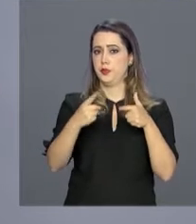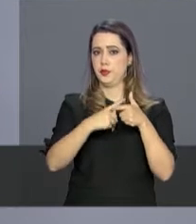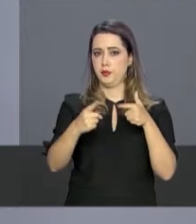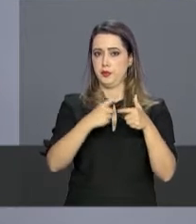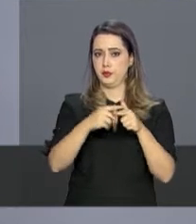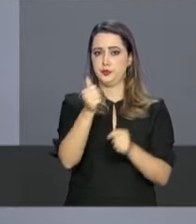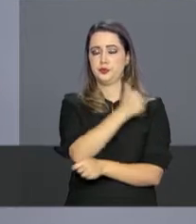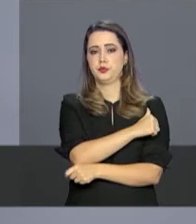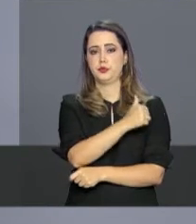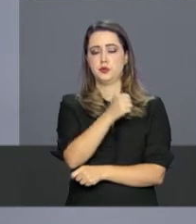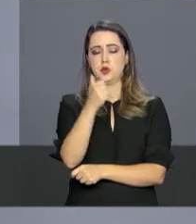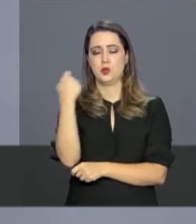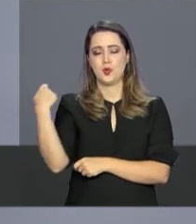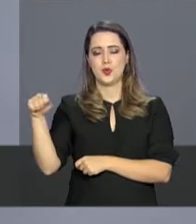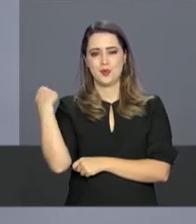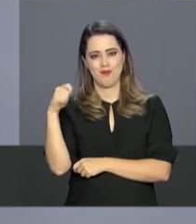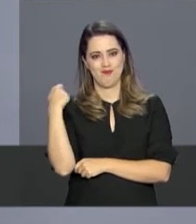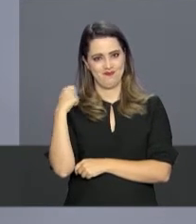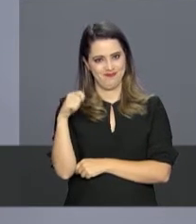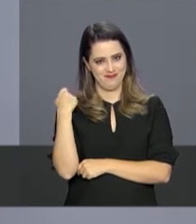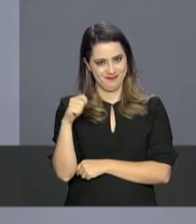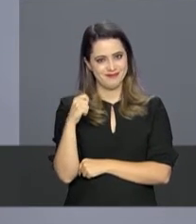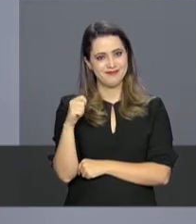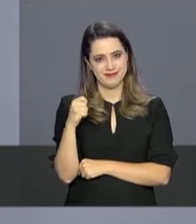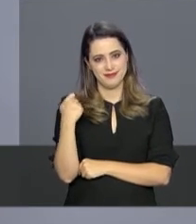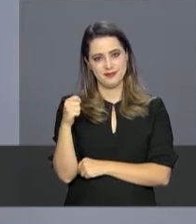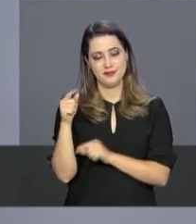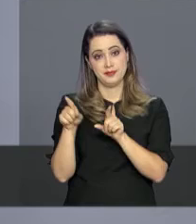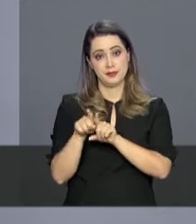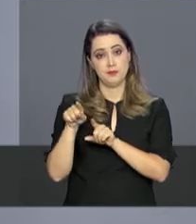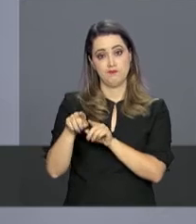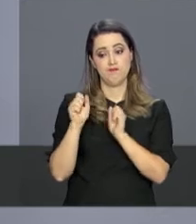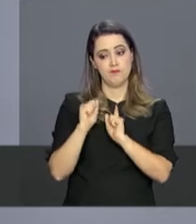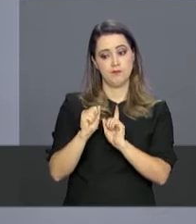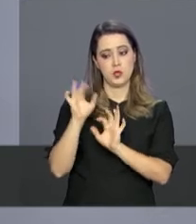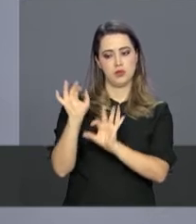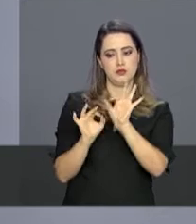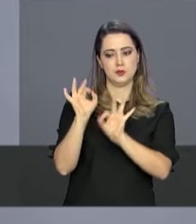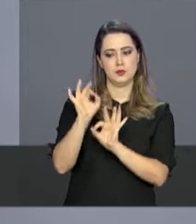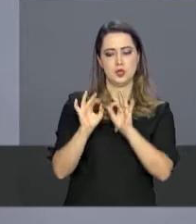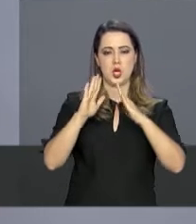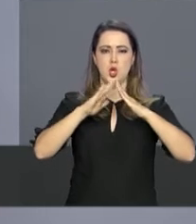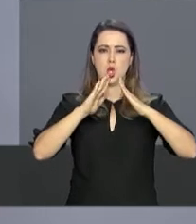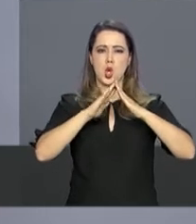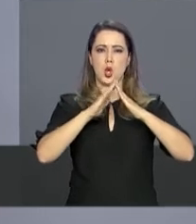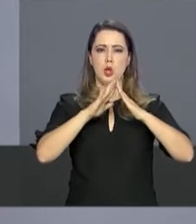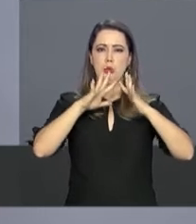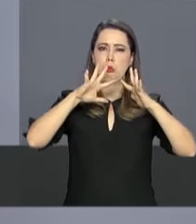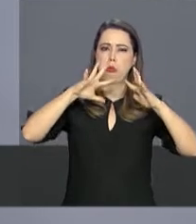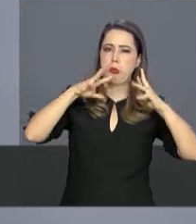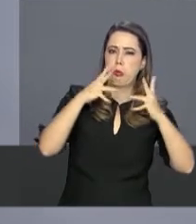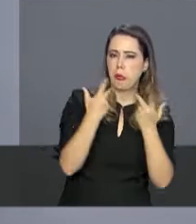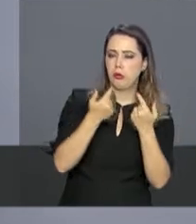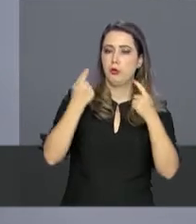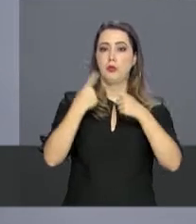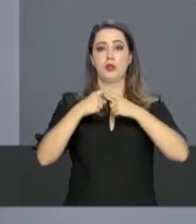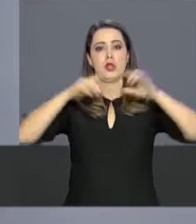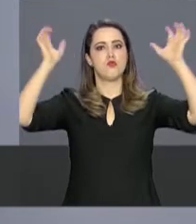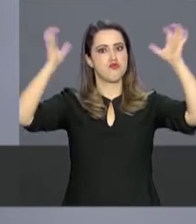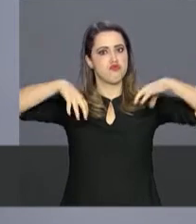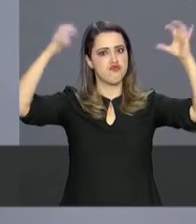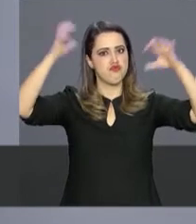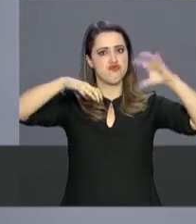no rio grande do sul a medida vai garantir a recuperação de residências que foram prejudicados por chuvas intensas e também